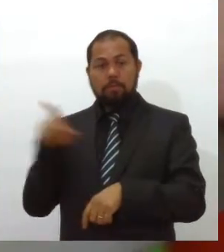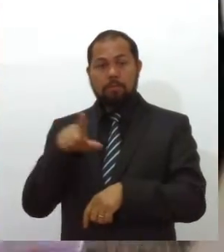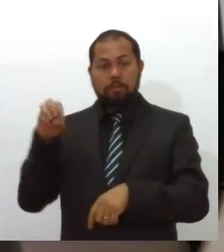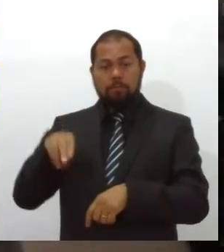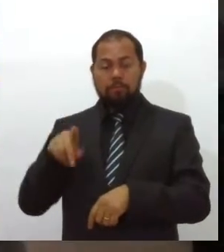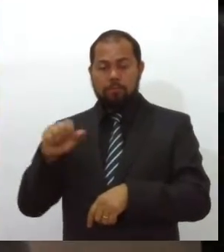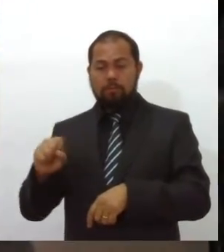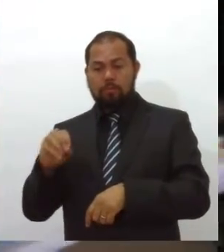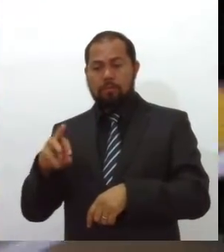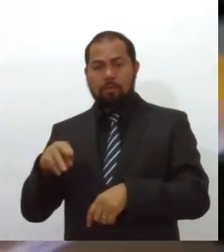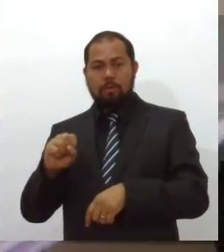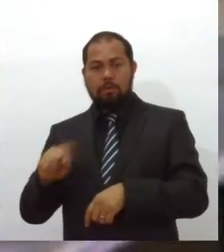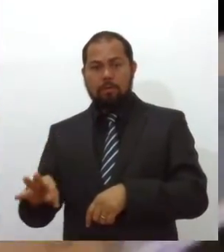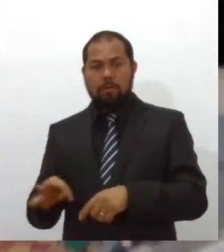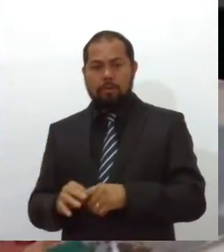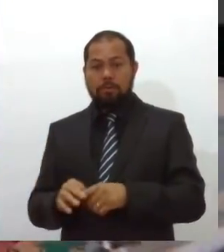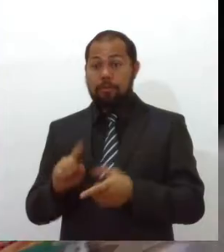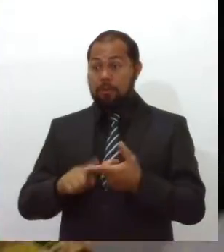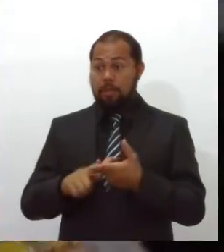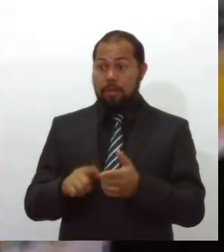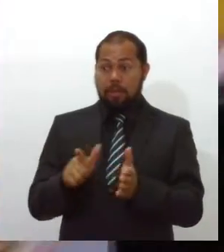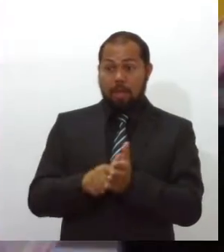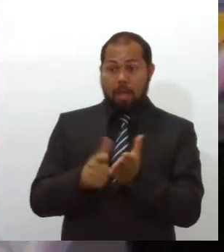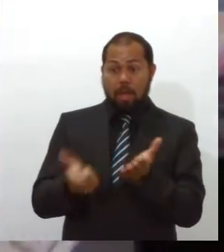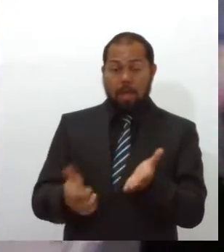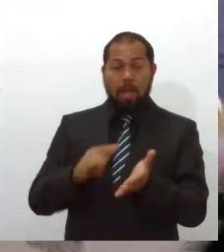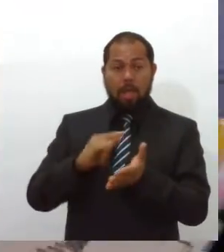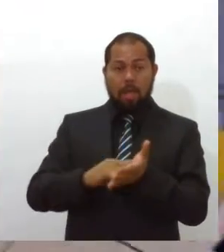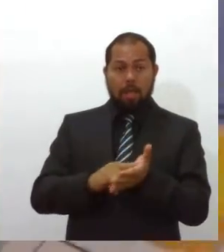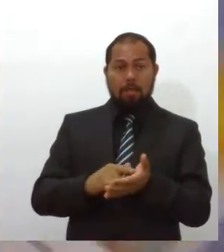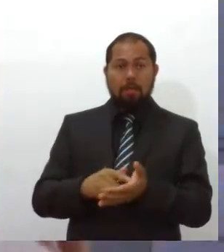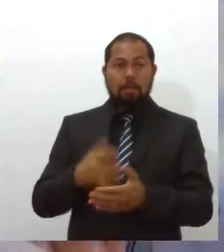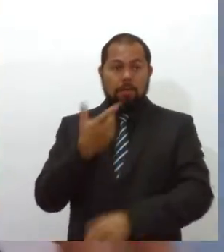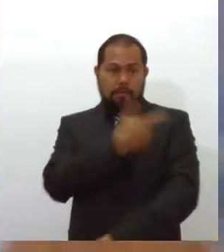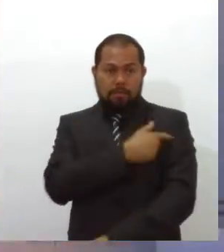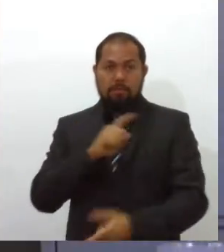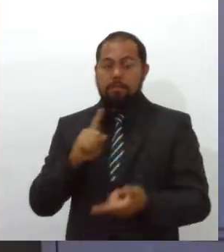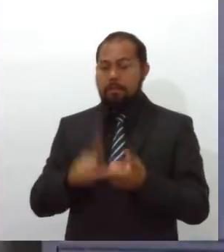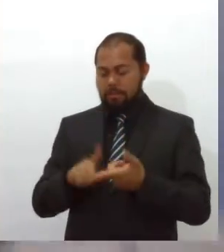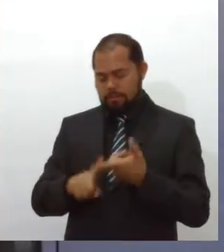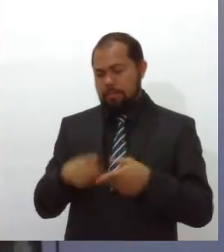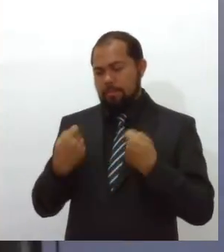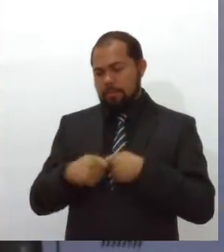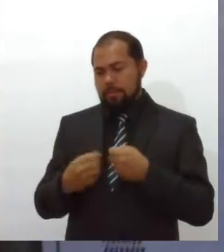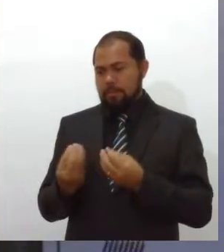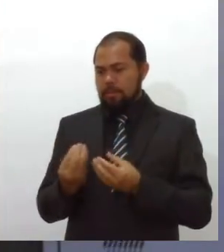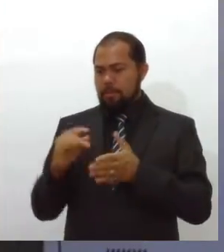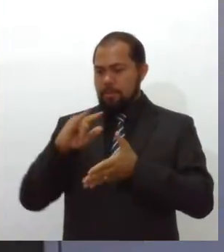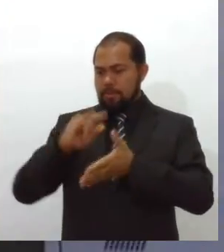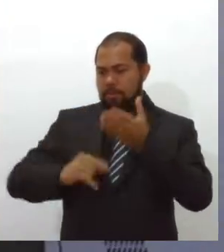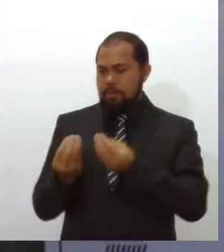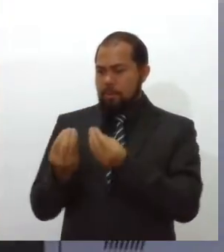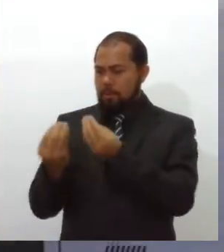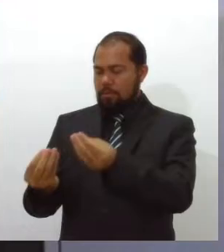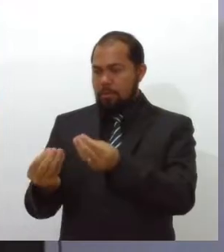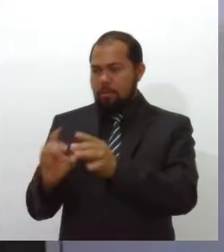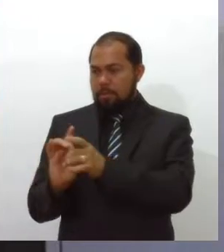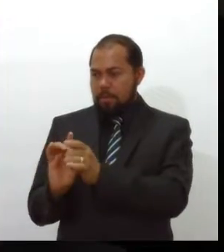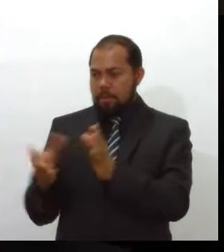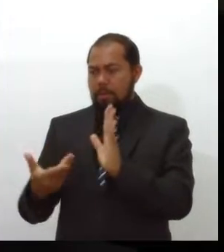vacinação, os responsáveis precisam apresentar o termo de autorização assinado. A diretora da unidade de ensino,